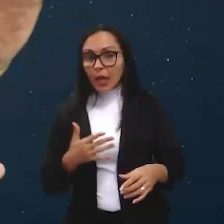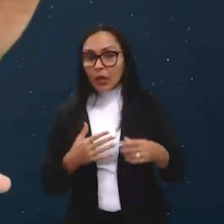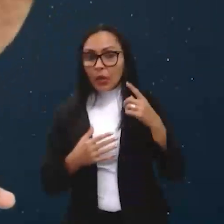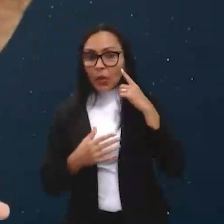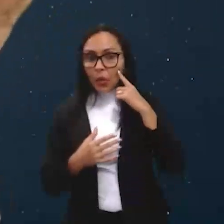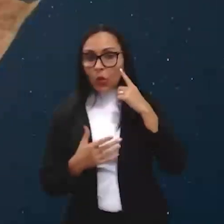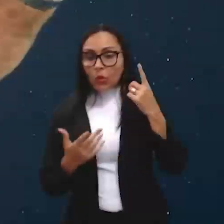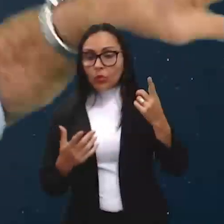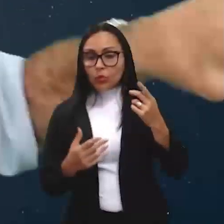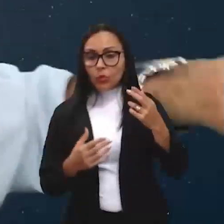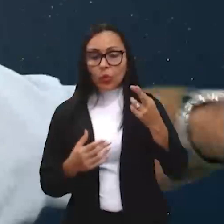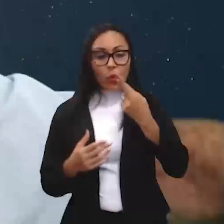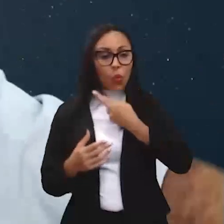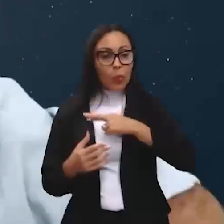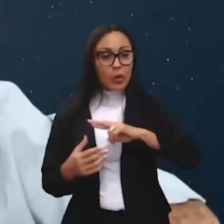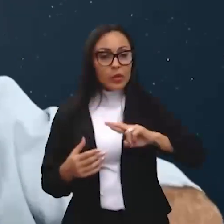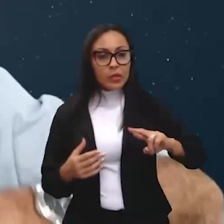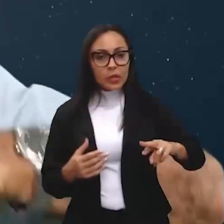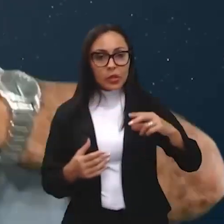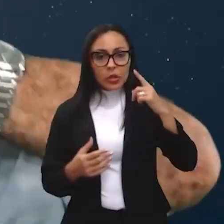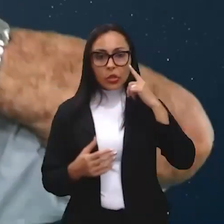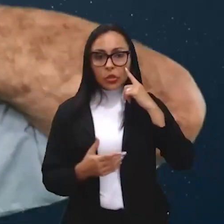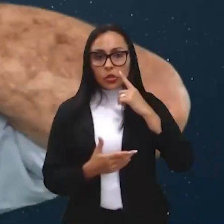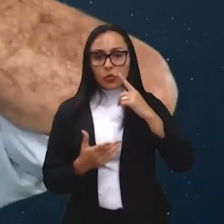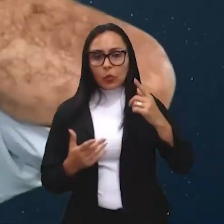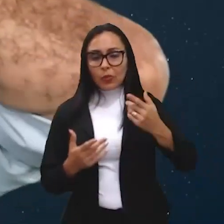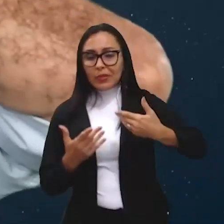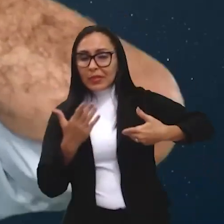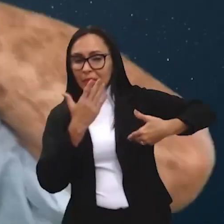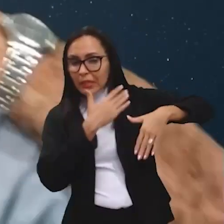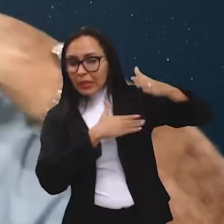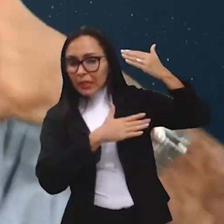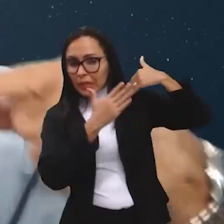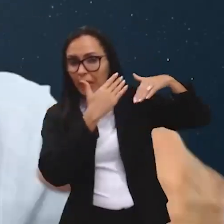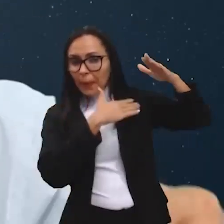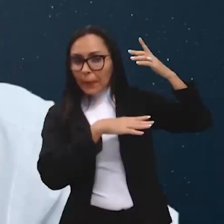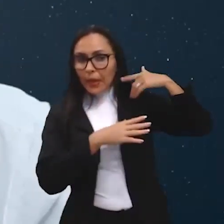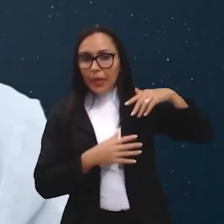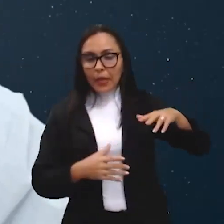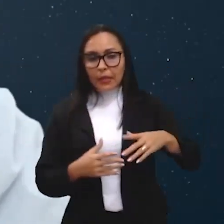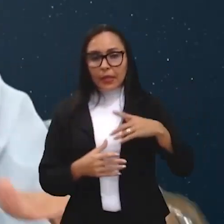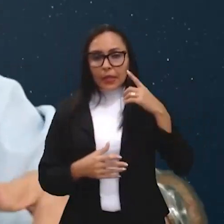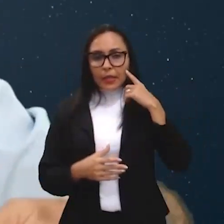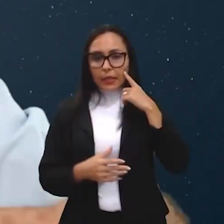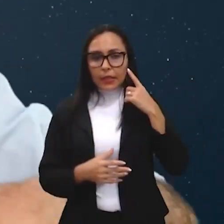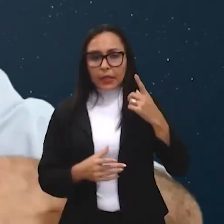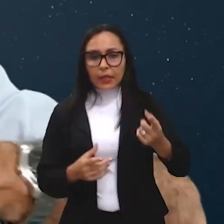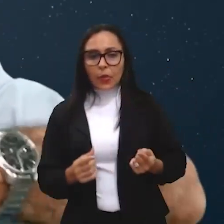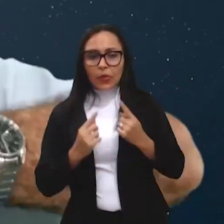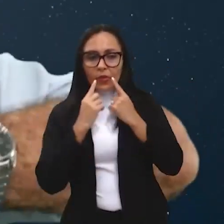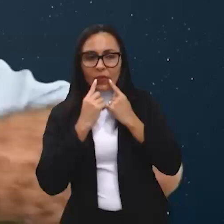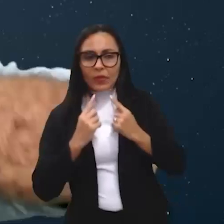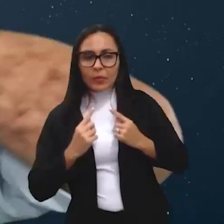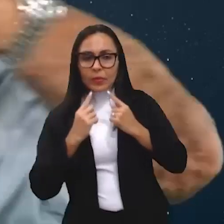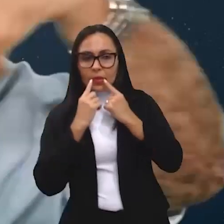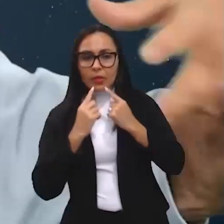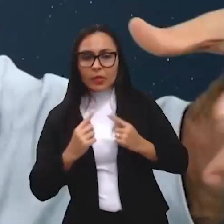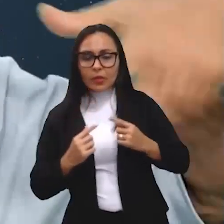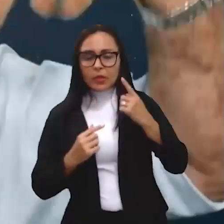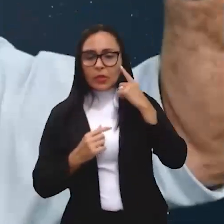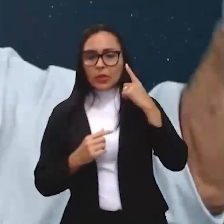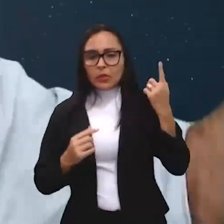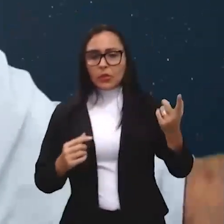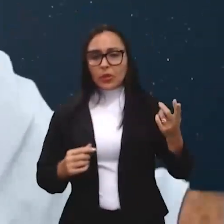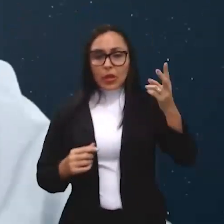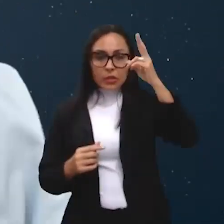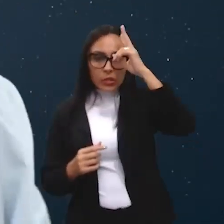do romantismo, de Frankenstein, do vampiro, entendeu? Das almas, das histórias